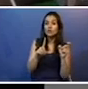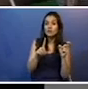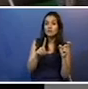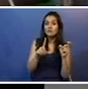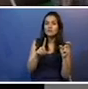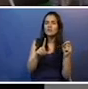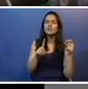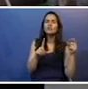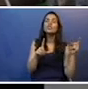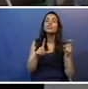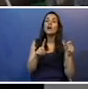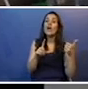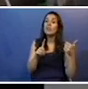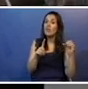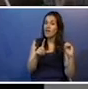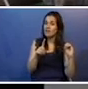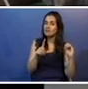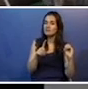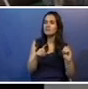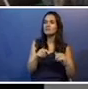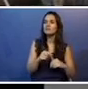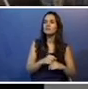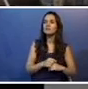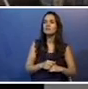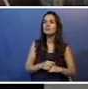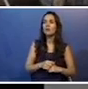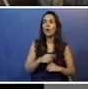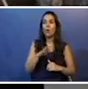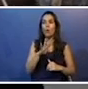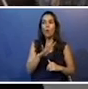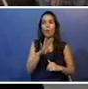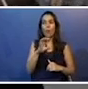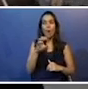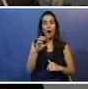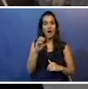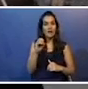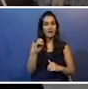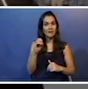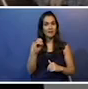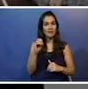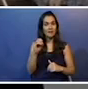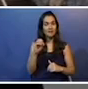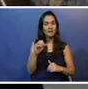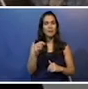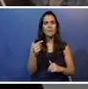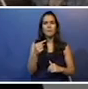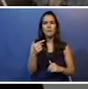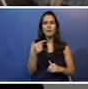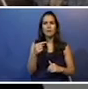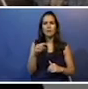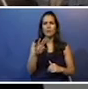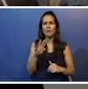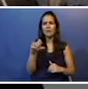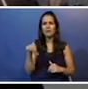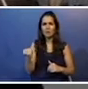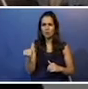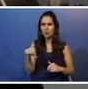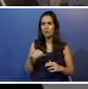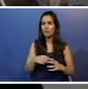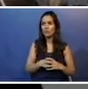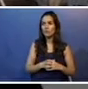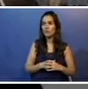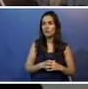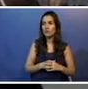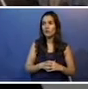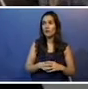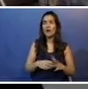um X aqui, que vale 10, menos 1, 9, 49. Olha que trabalheira, né? Mas é